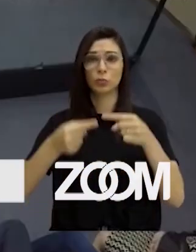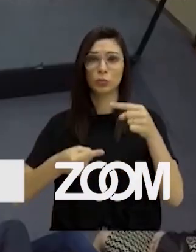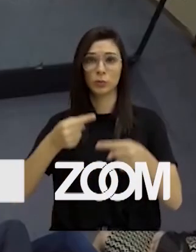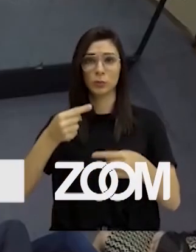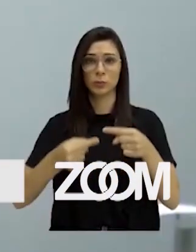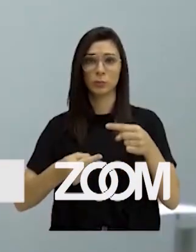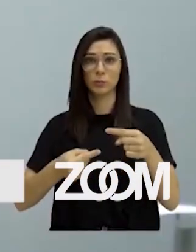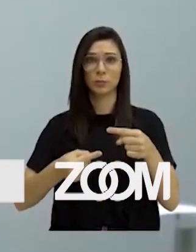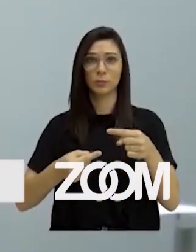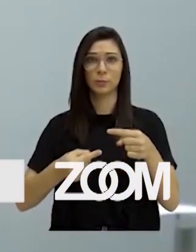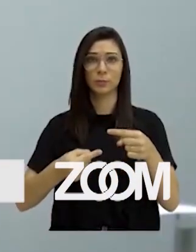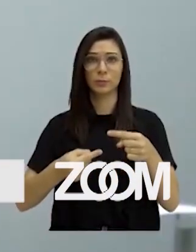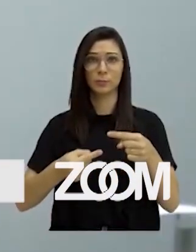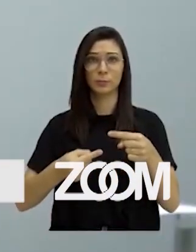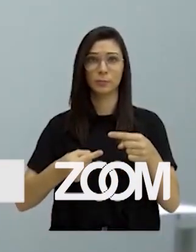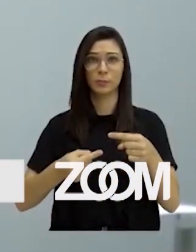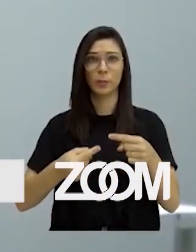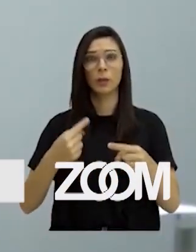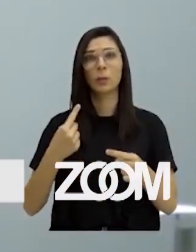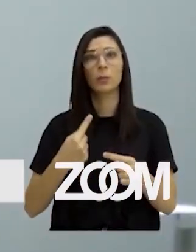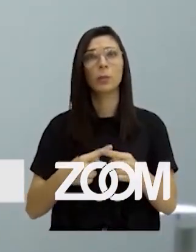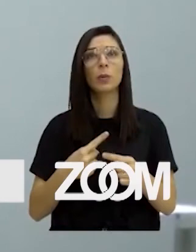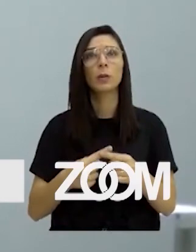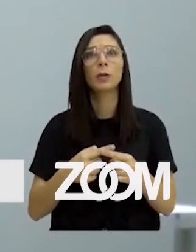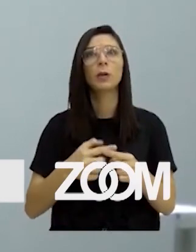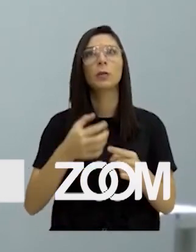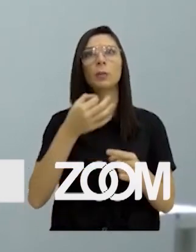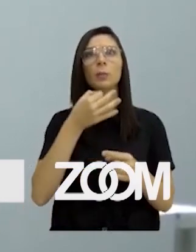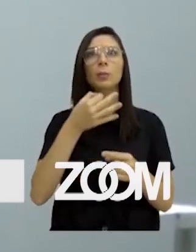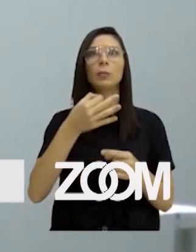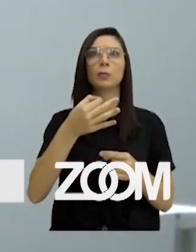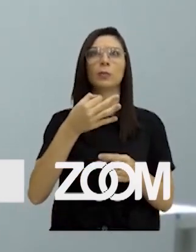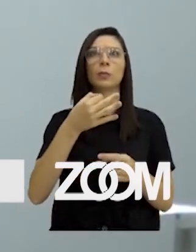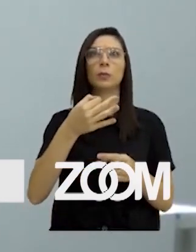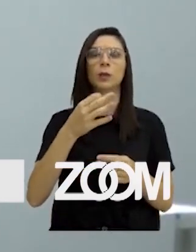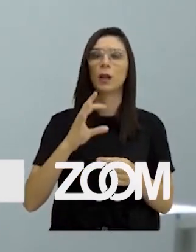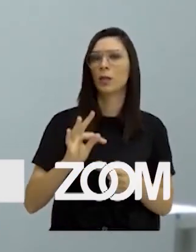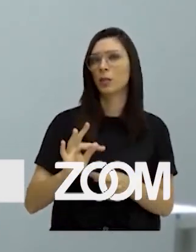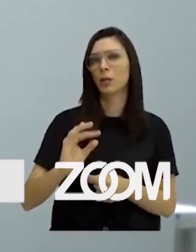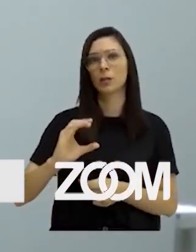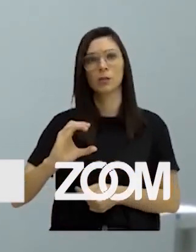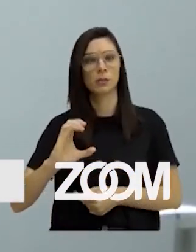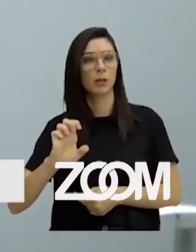A discussão e votação das contas da prefeitura devem ocorrer no dia 17 de março.